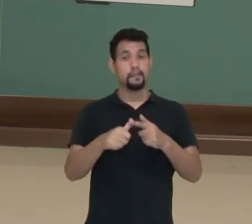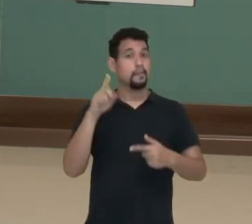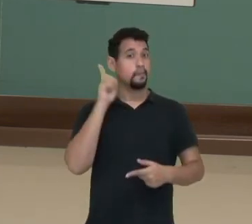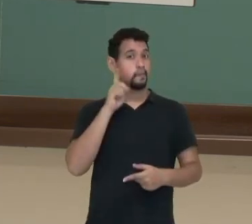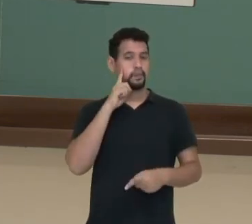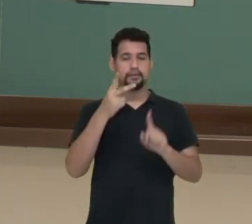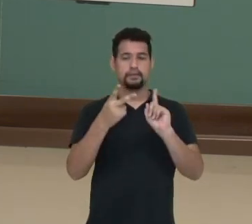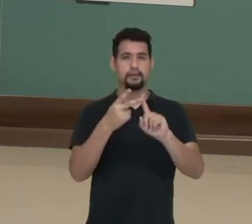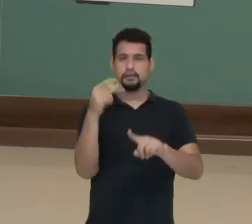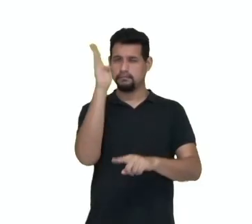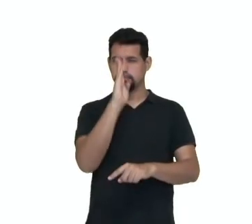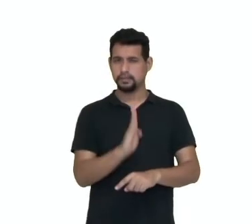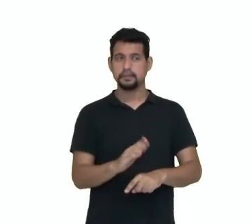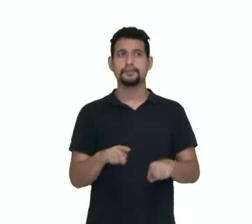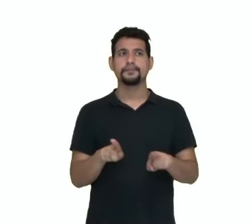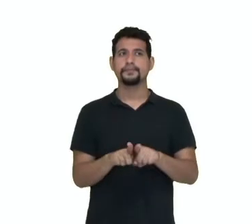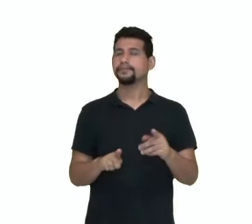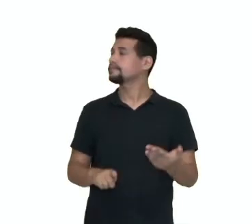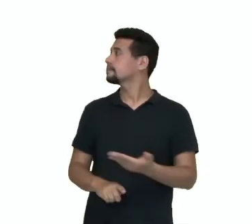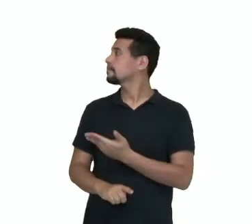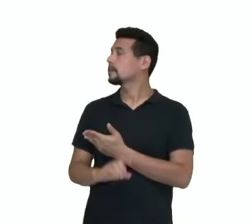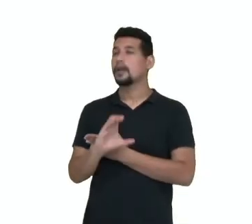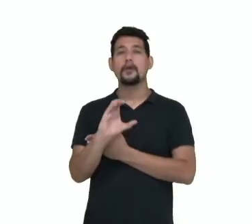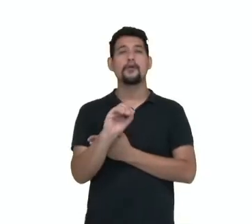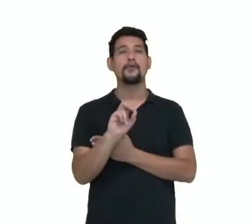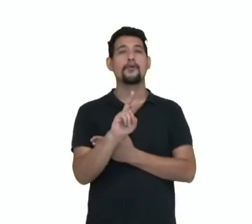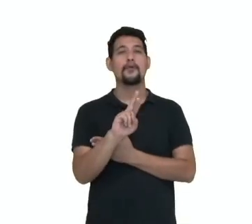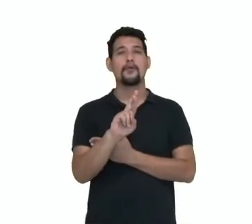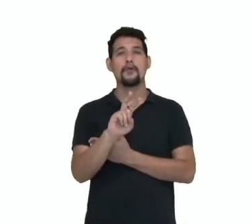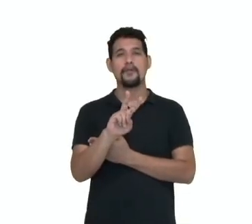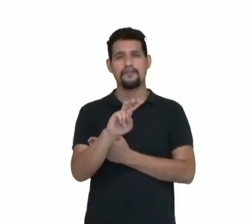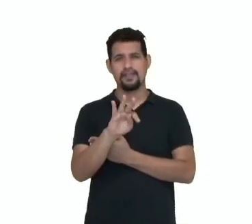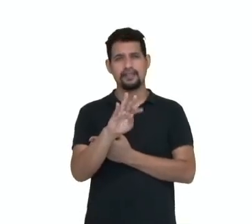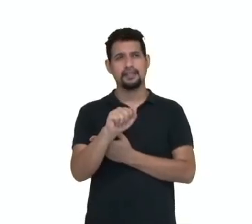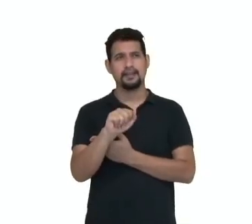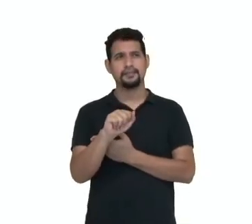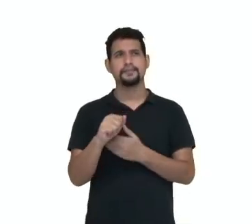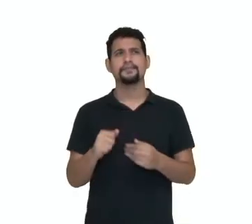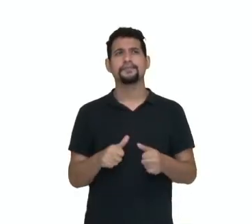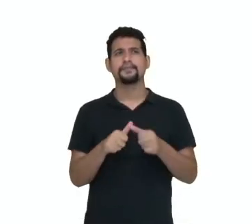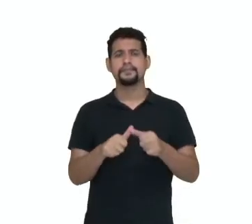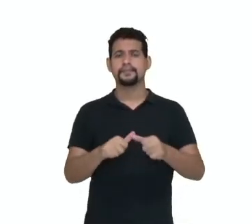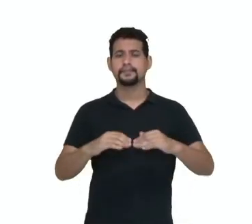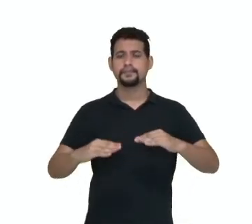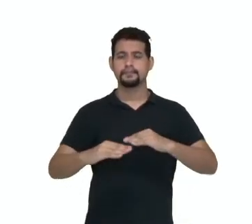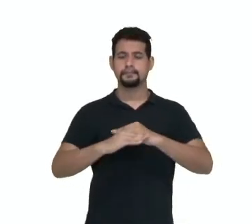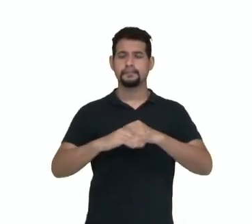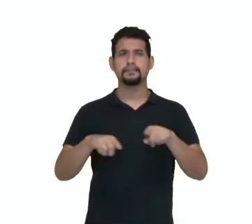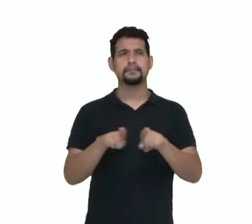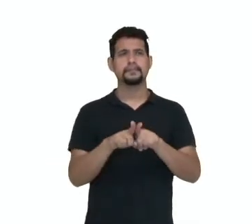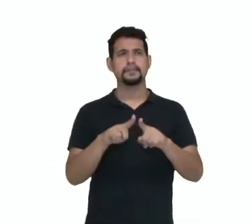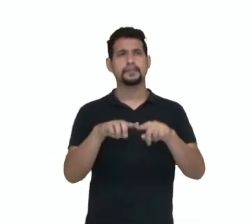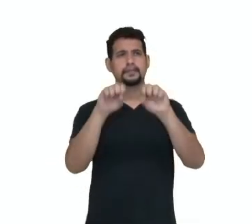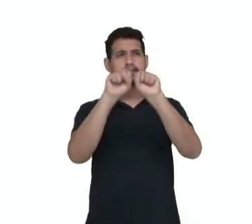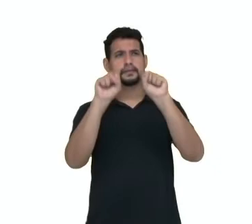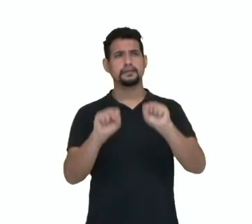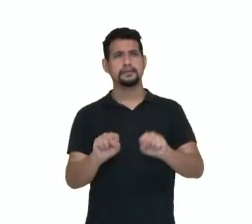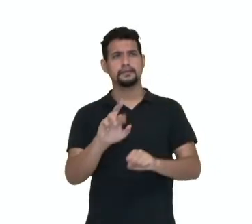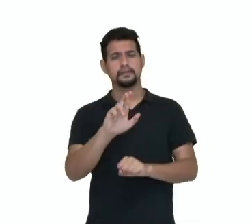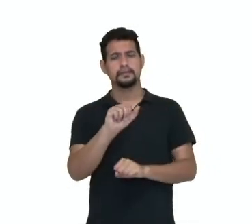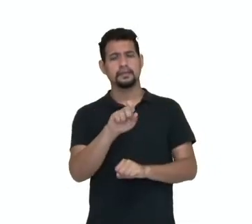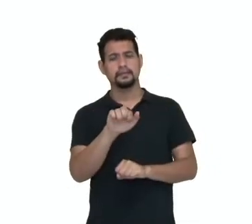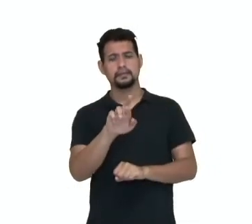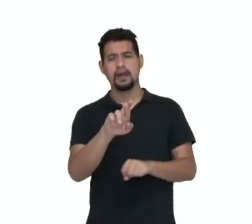um exemplo, a corveta Júlio de Noronha, modelo V-32, que ela está aqui estacionada, demonstrando aí sistemas de radares,